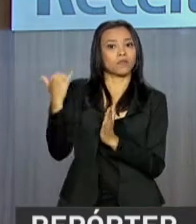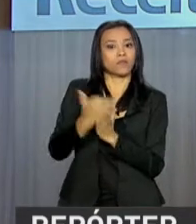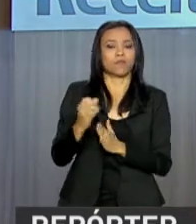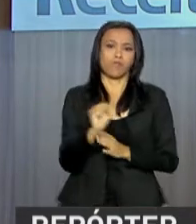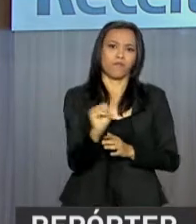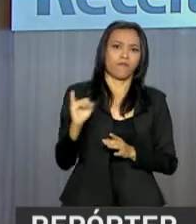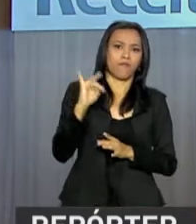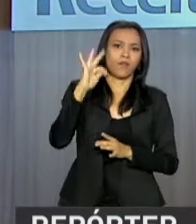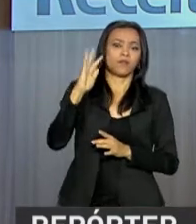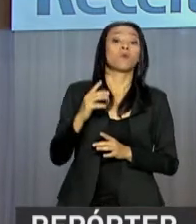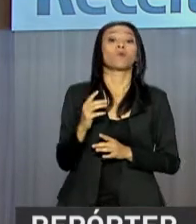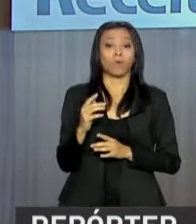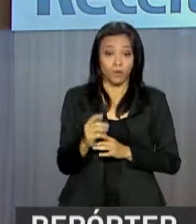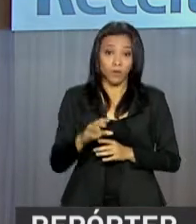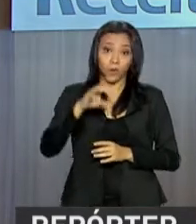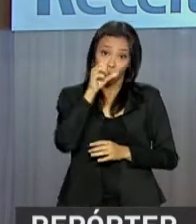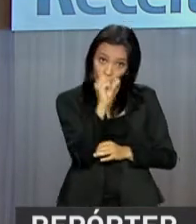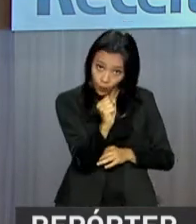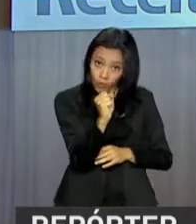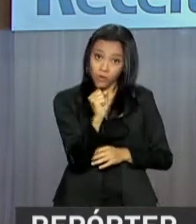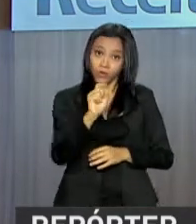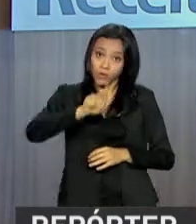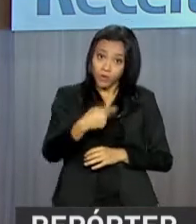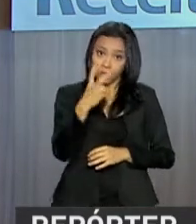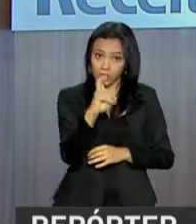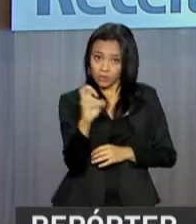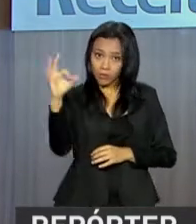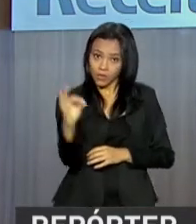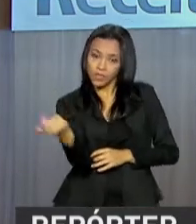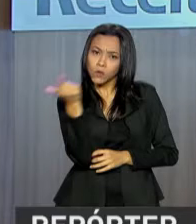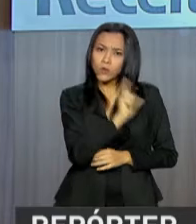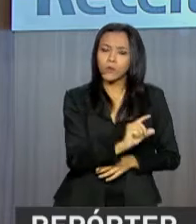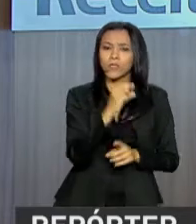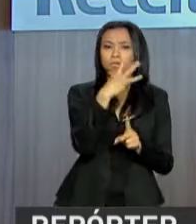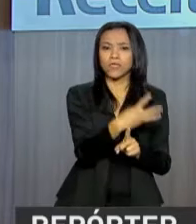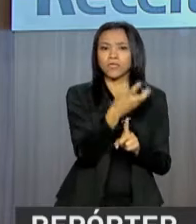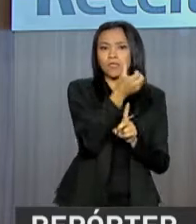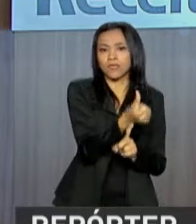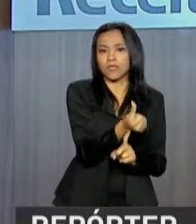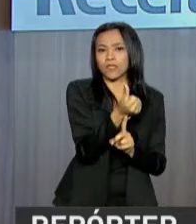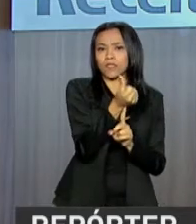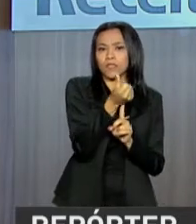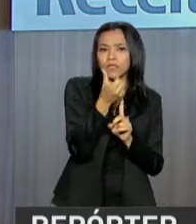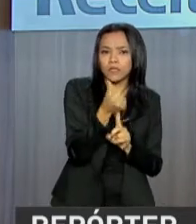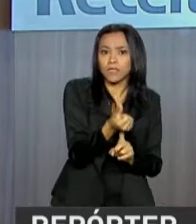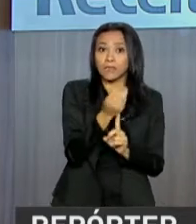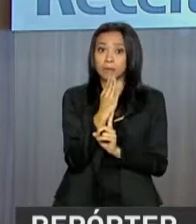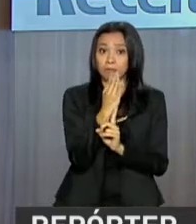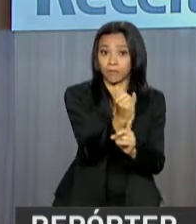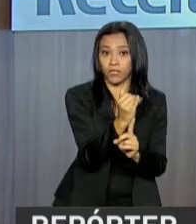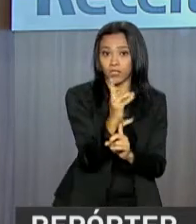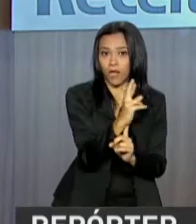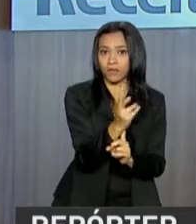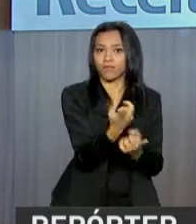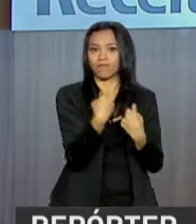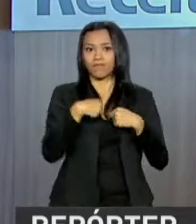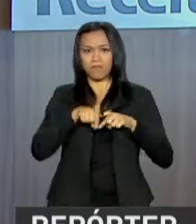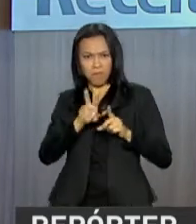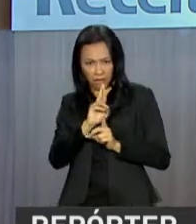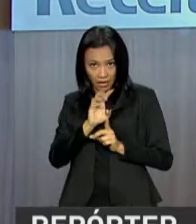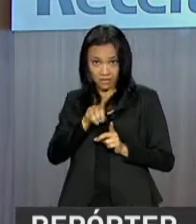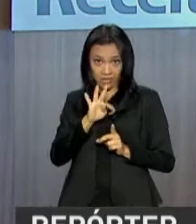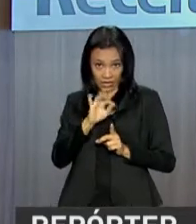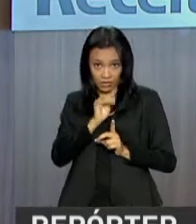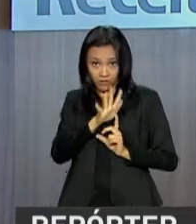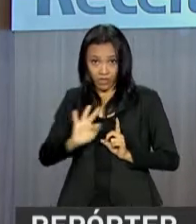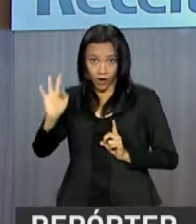inflação, de cerca de 8,5% e chegou a 366 bilhões de reais. Para a Receita Federal, além